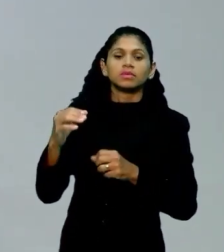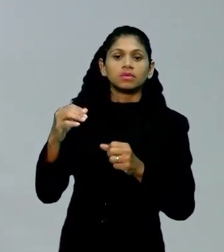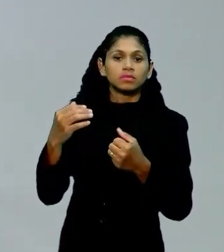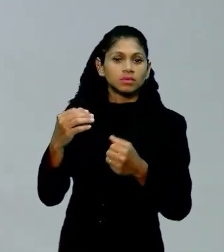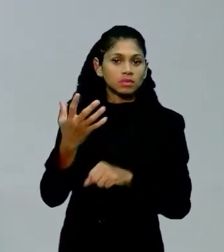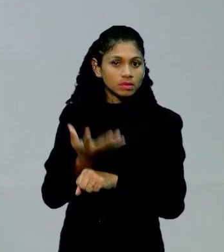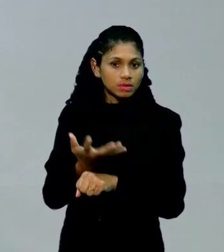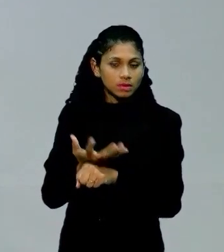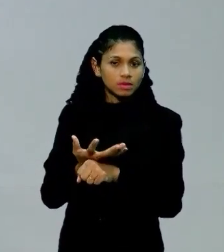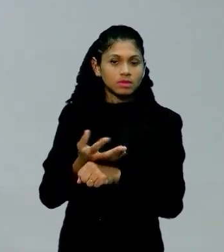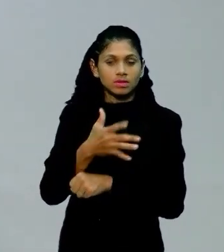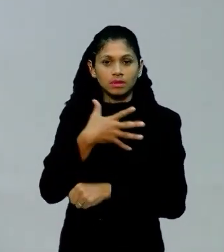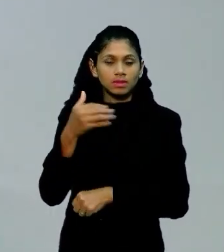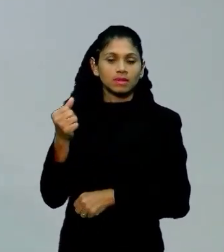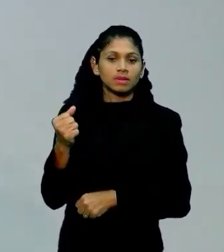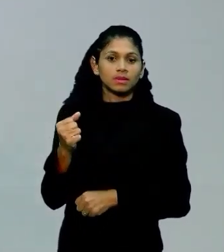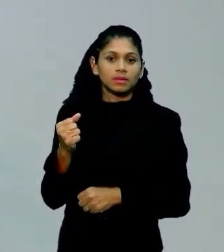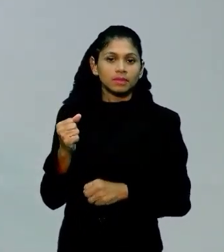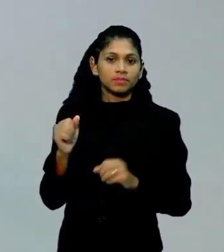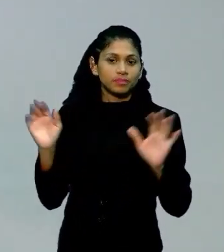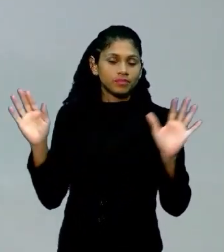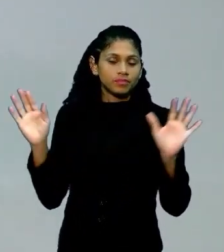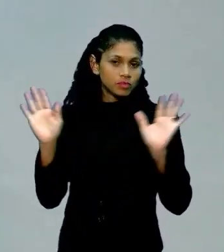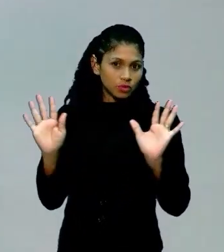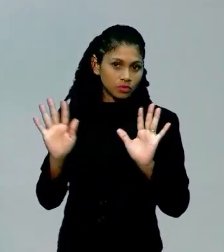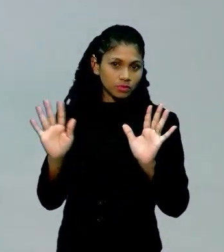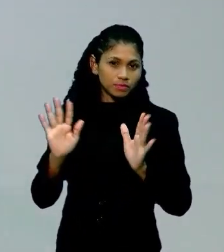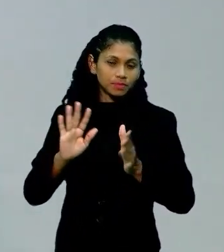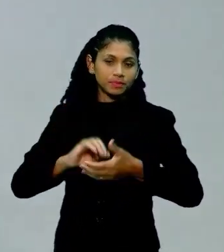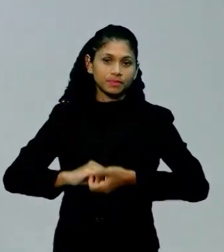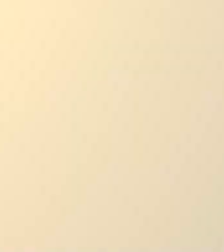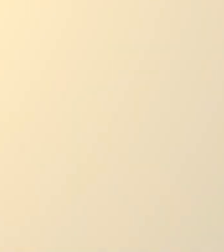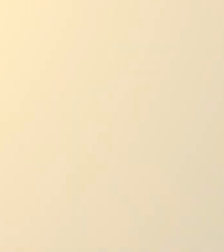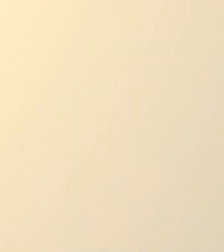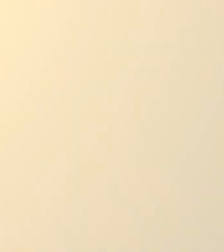maravilhosa vejo vocês num próxima e É isso aí e